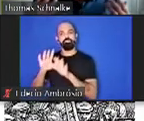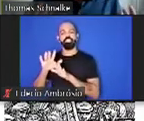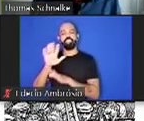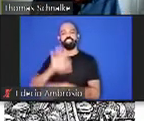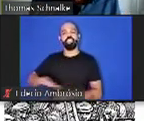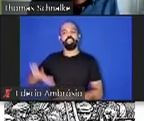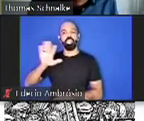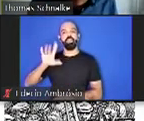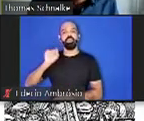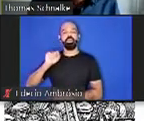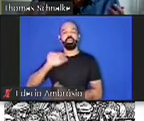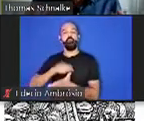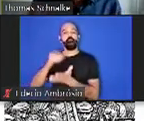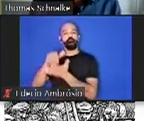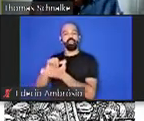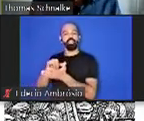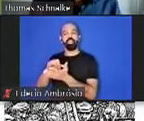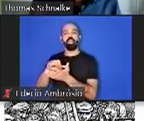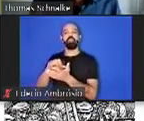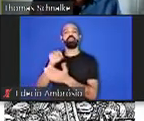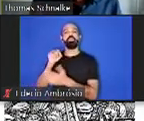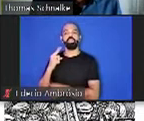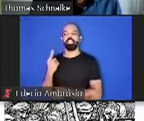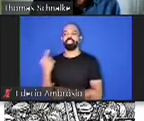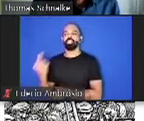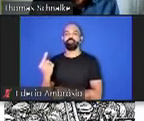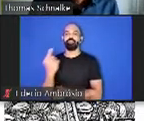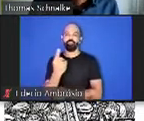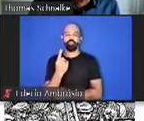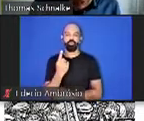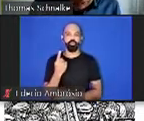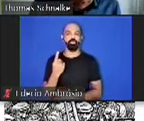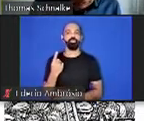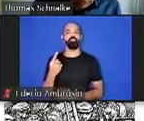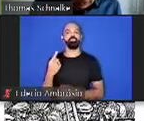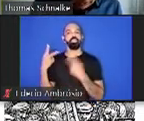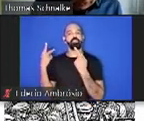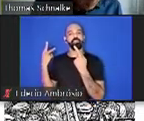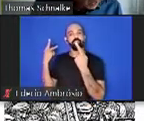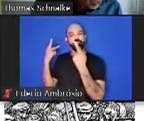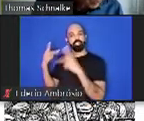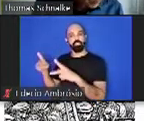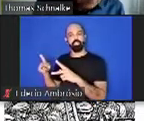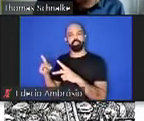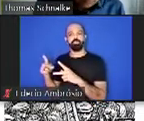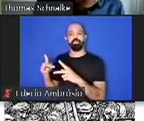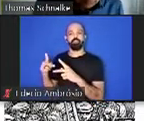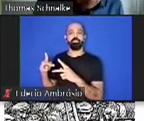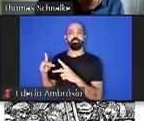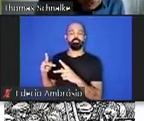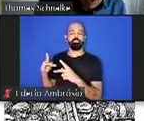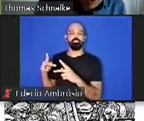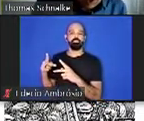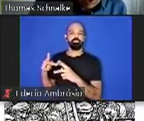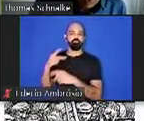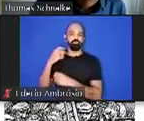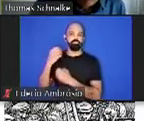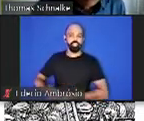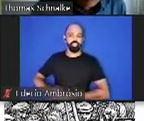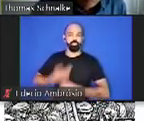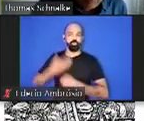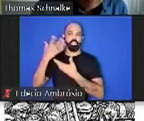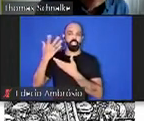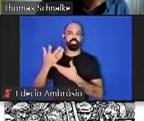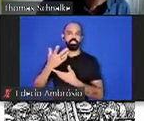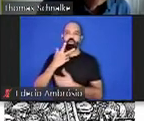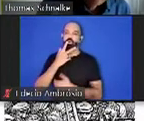no final, de forma individual, em seu ou a sua expressão quase